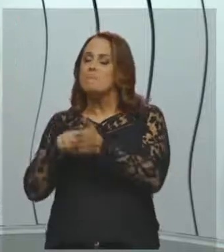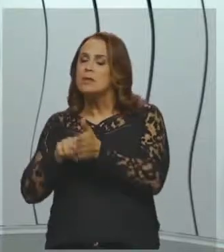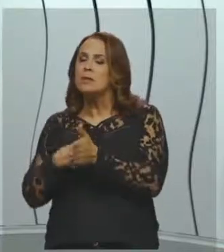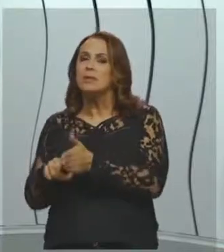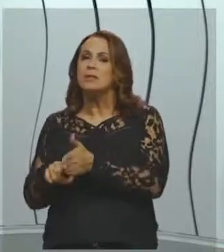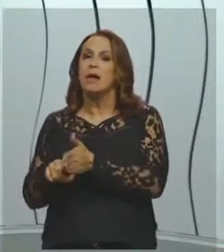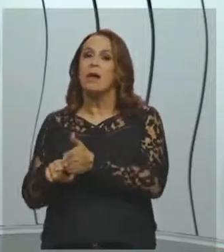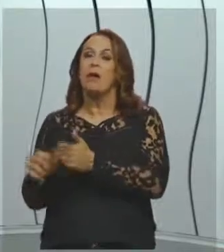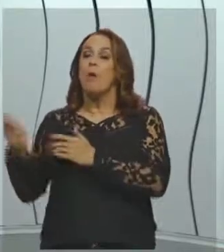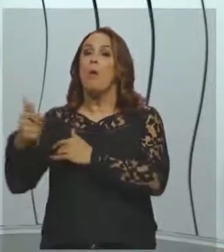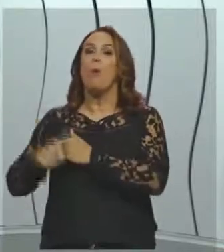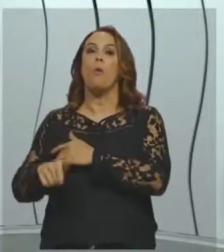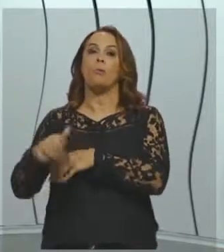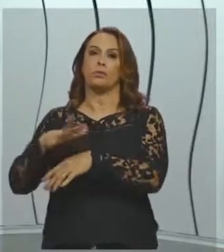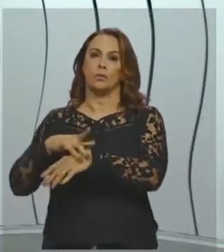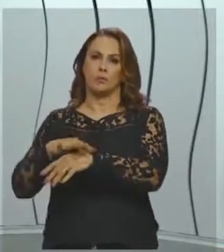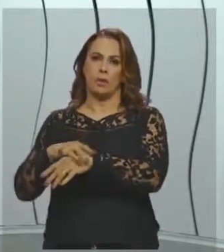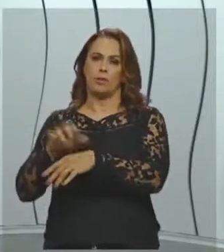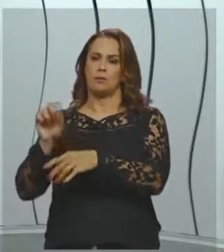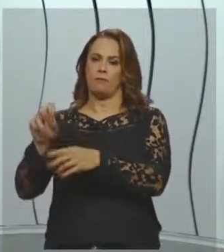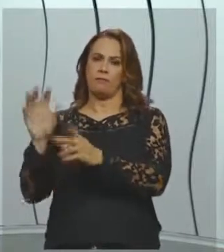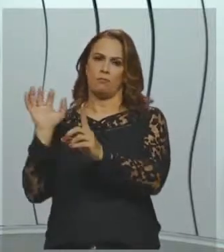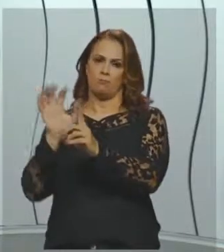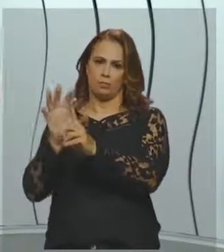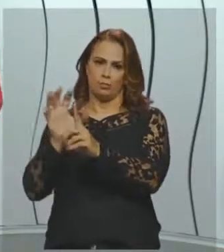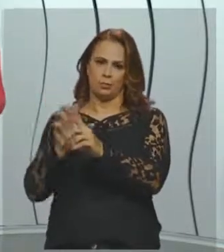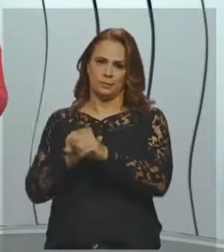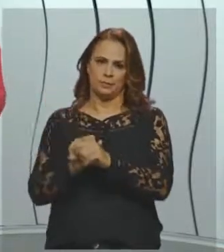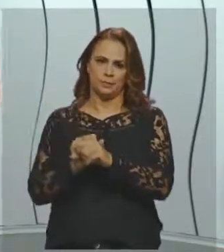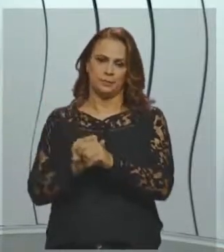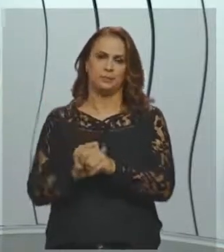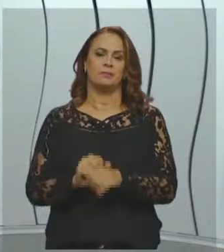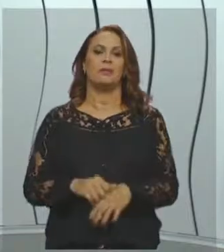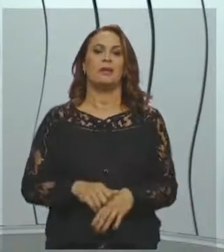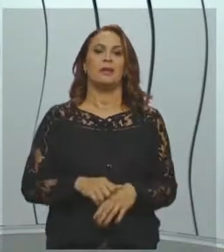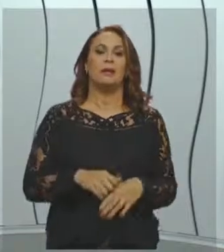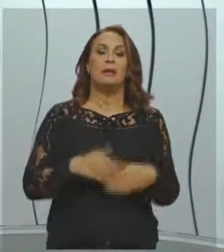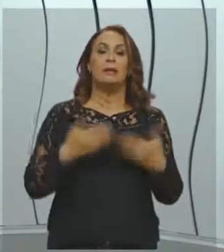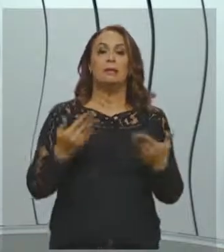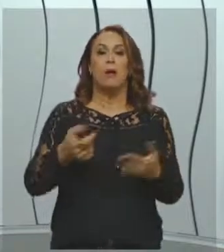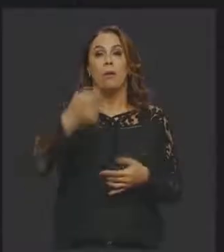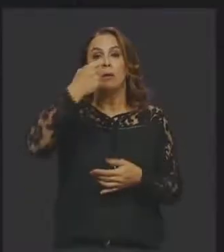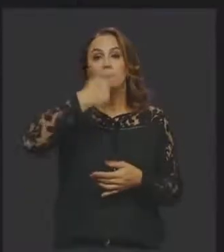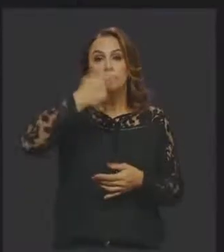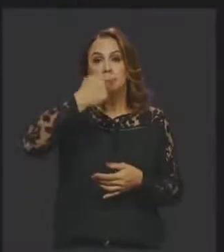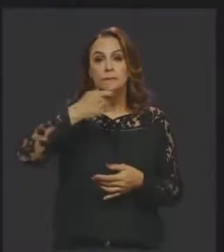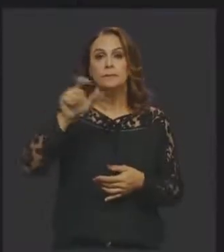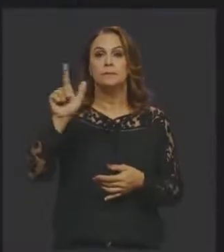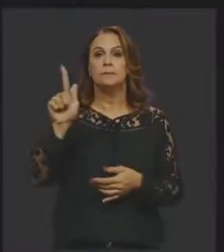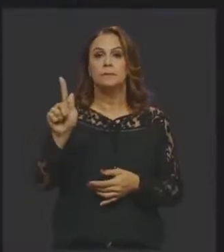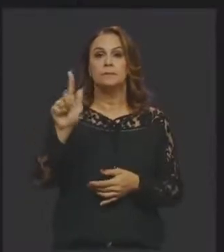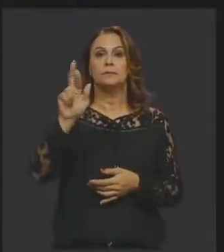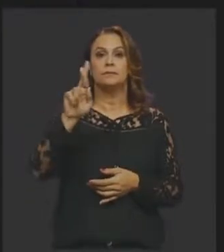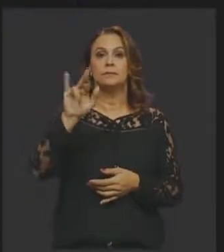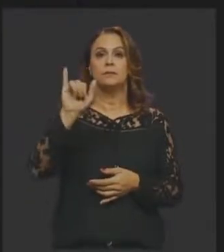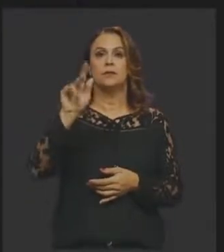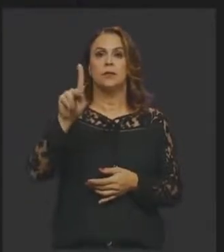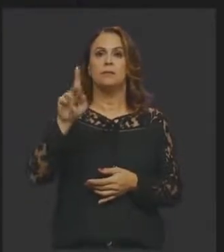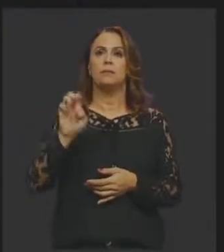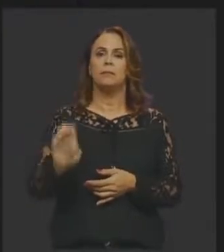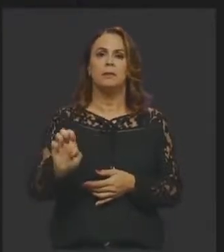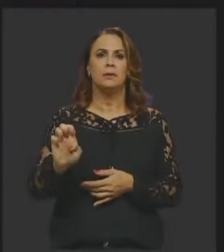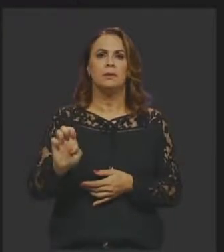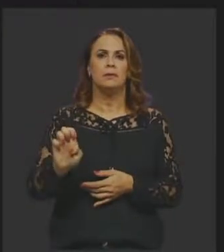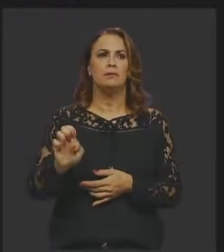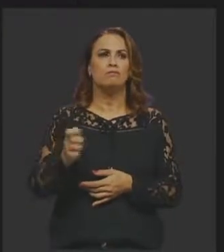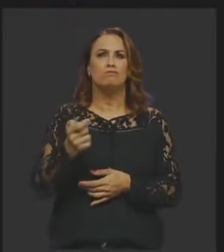vírus. Vamos falar um pouquinho da gripe? A gripe é essa doença que quase todos nós já tivemos, né? Dificilmente